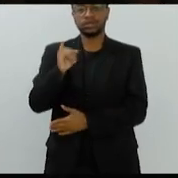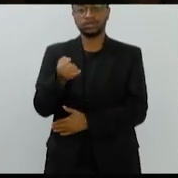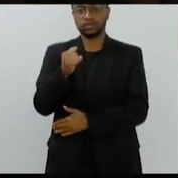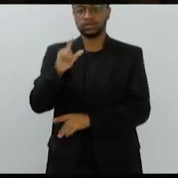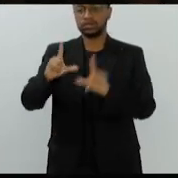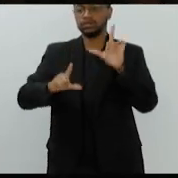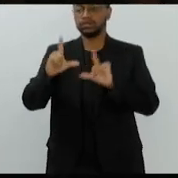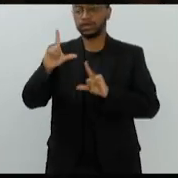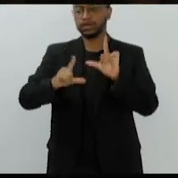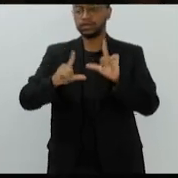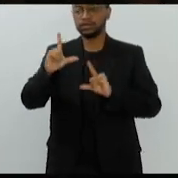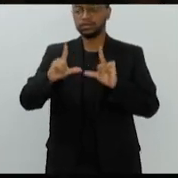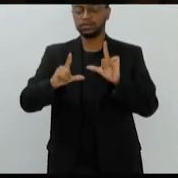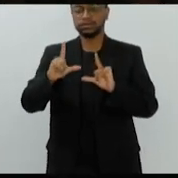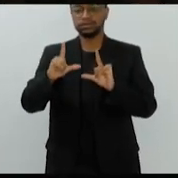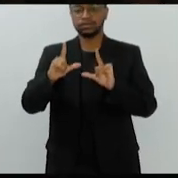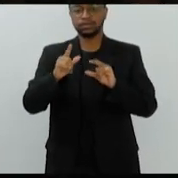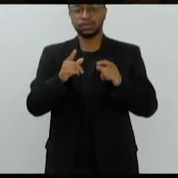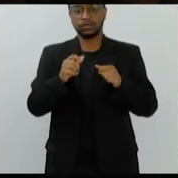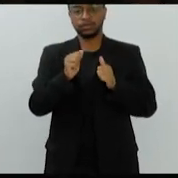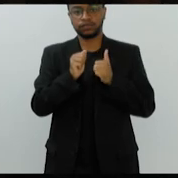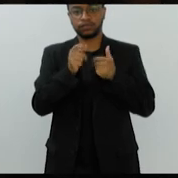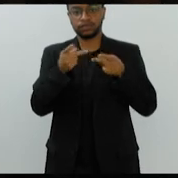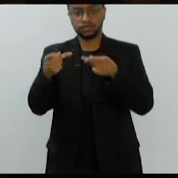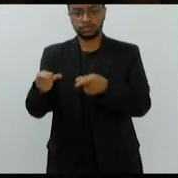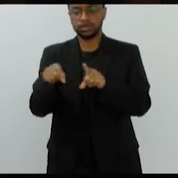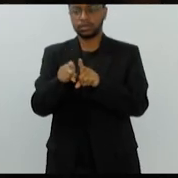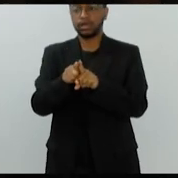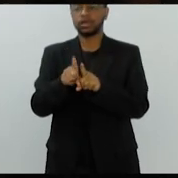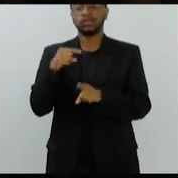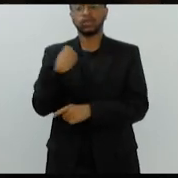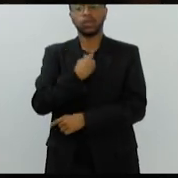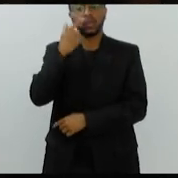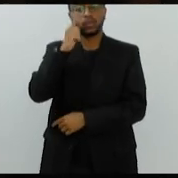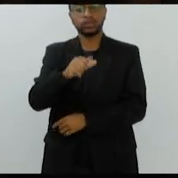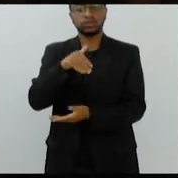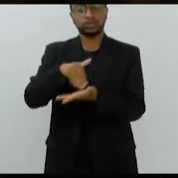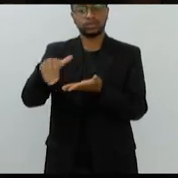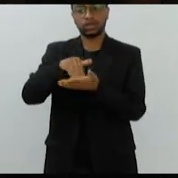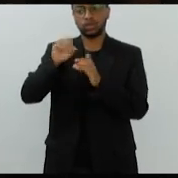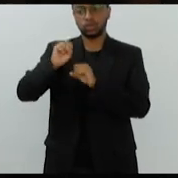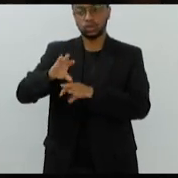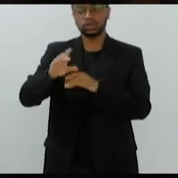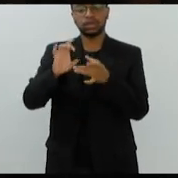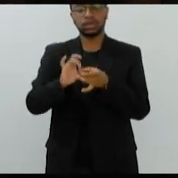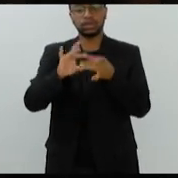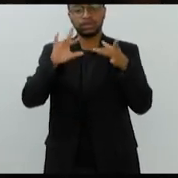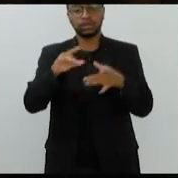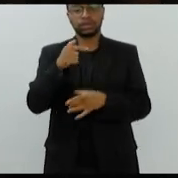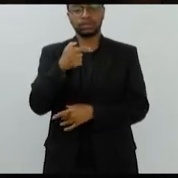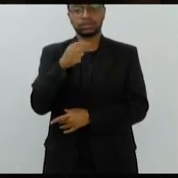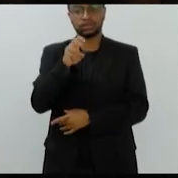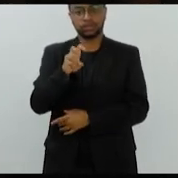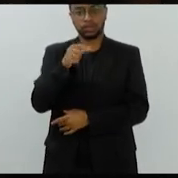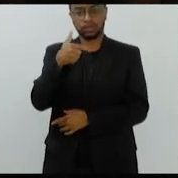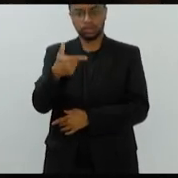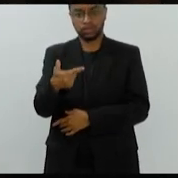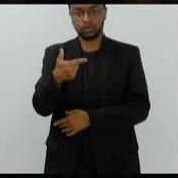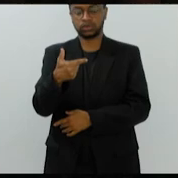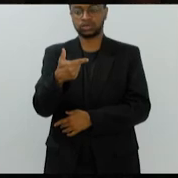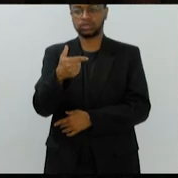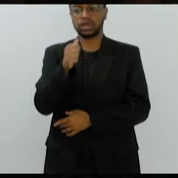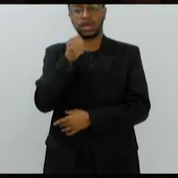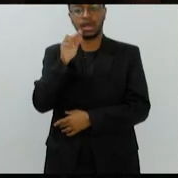esteve lá, a gente conseguiu que a Secretaria de Educação liberasse 52 aparelhos de ar-condicionado para a